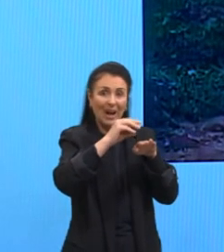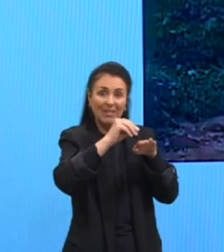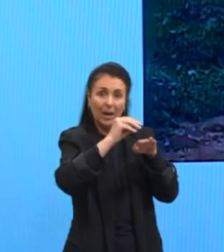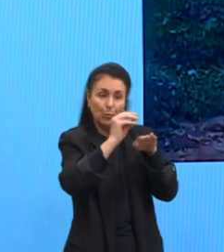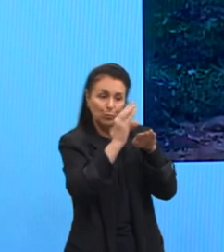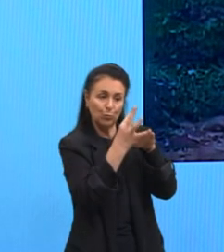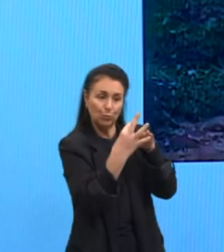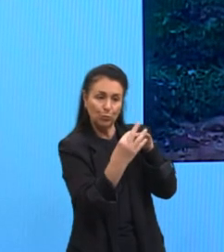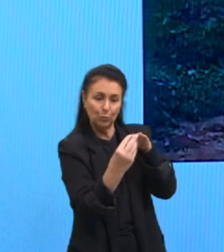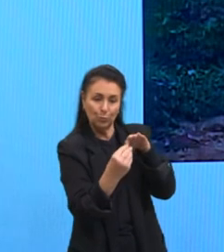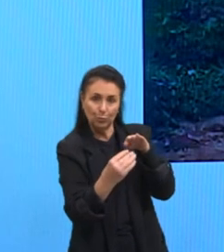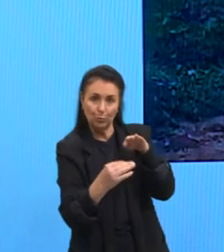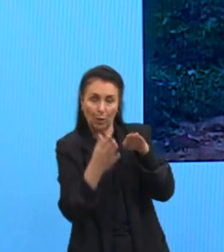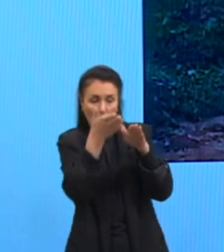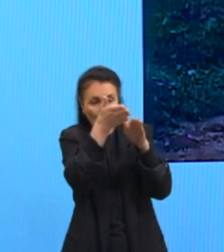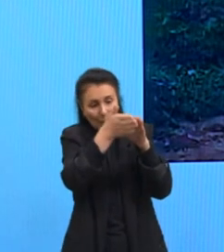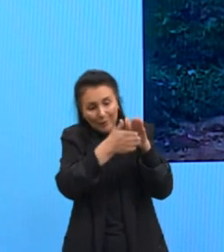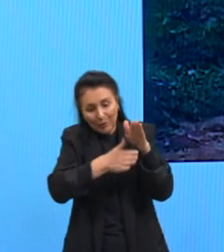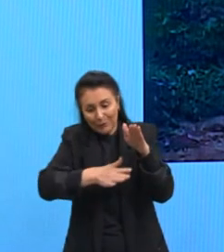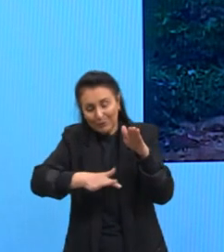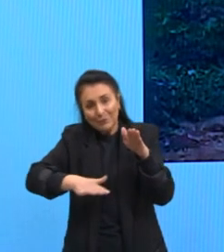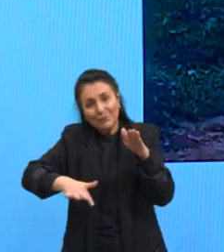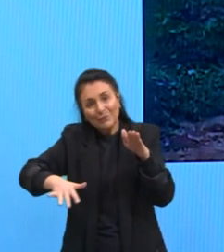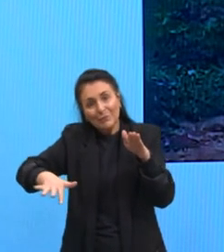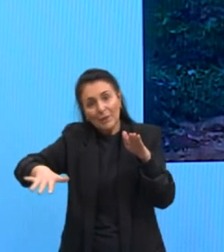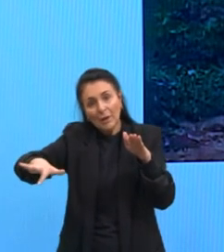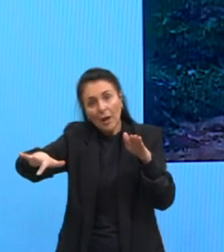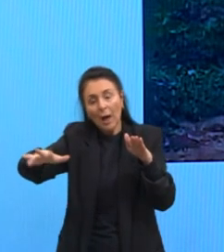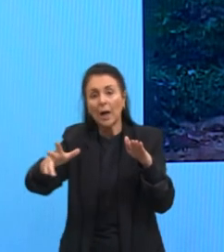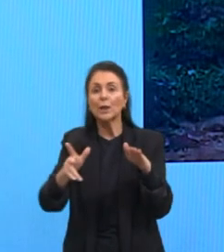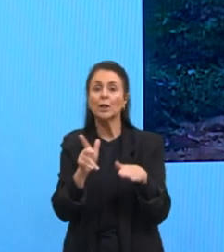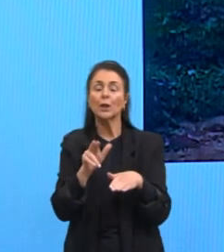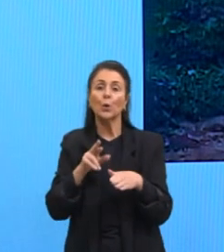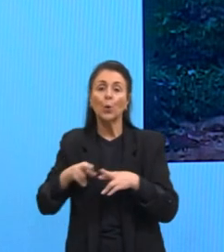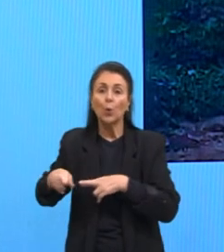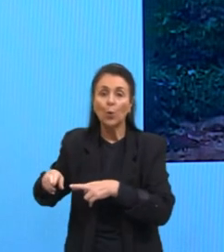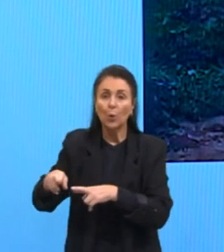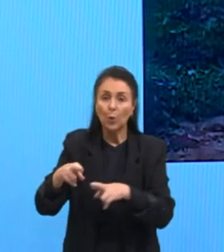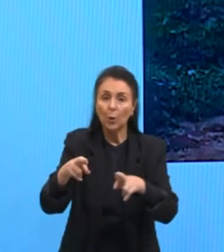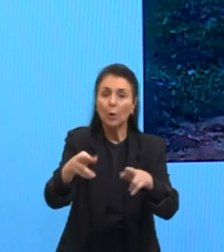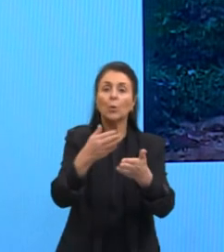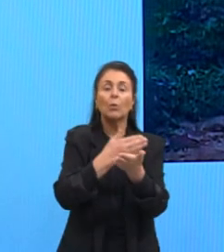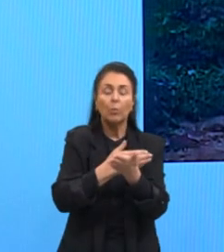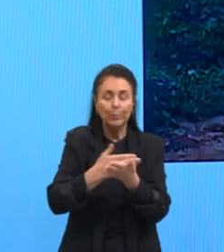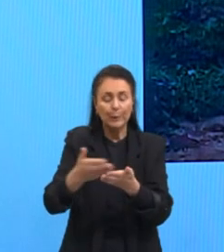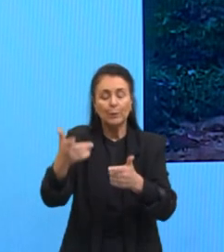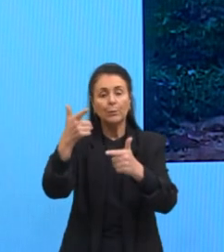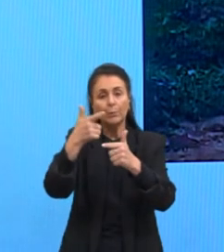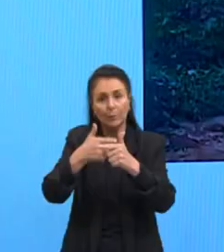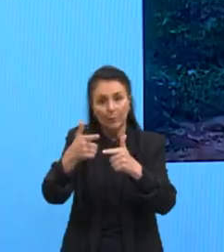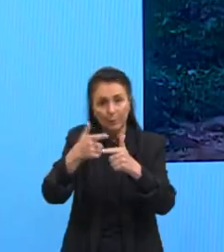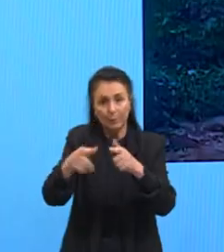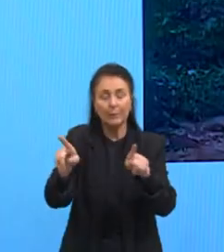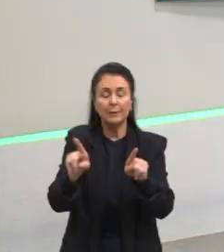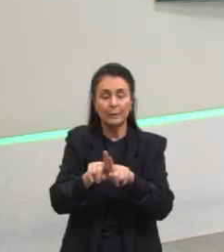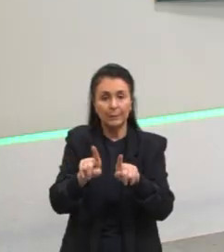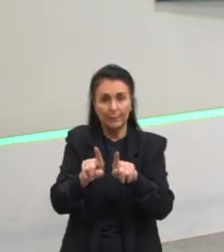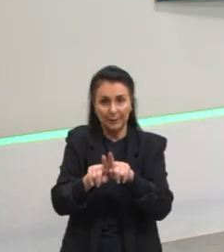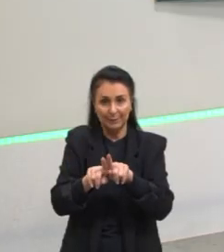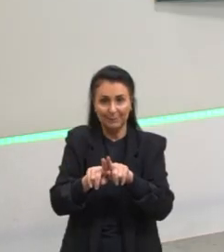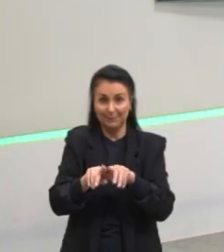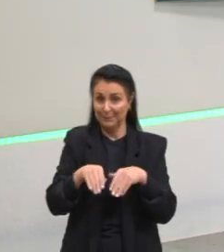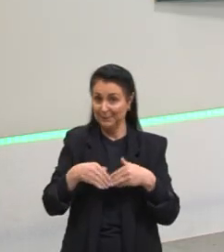rebaixada né então vai ter muito problema de erosão vai assorear os rios né Vai ter todo esse problema e relacionado a isso tá